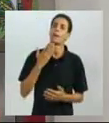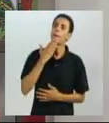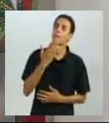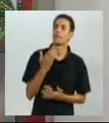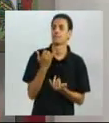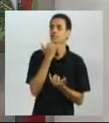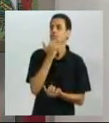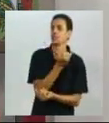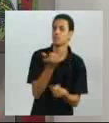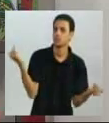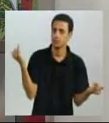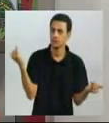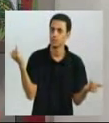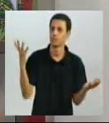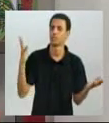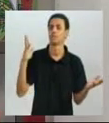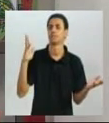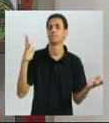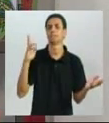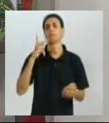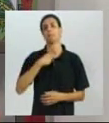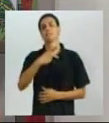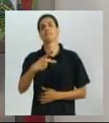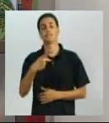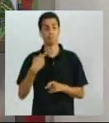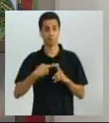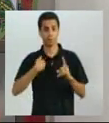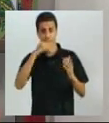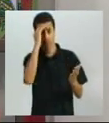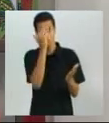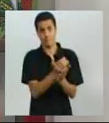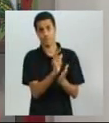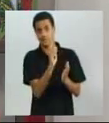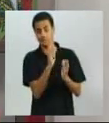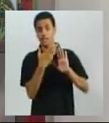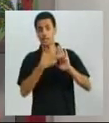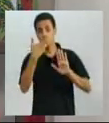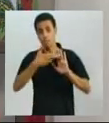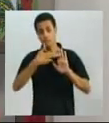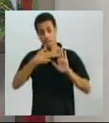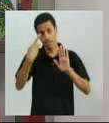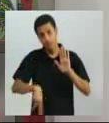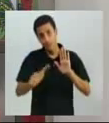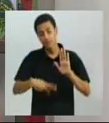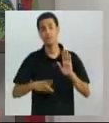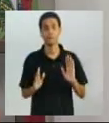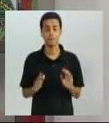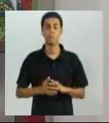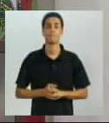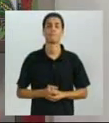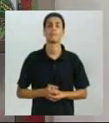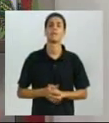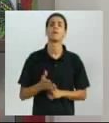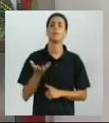Peço escusas, presidente. Peço escusas pelo descumprimento do regimento interno. Gostaria que Vossa